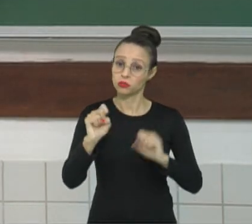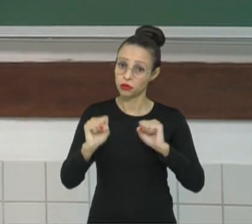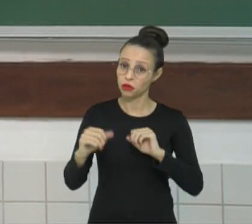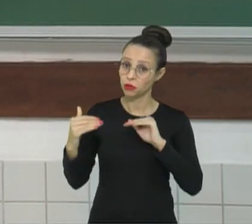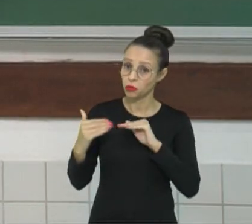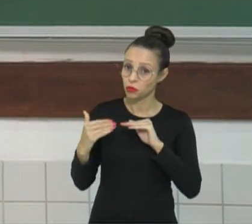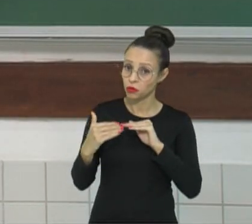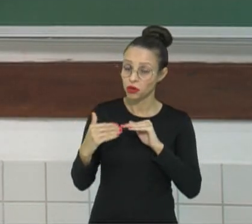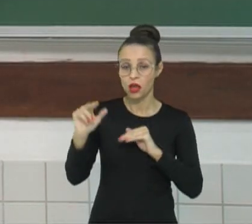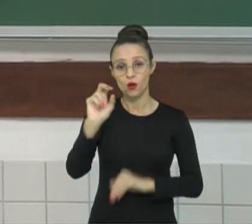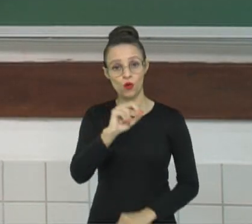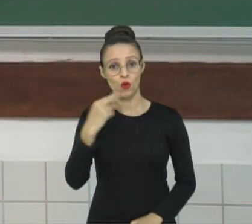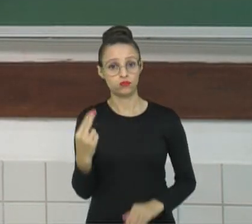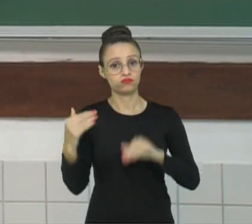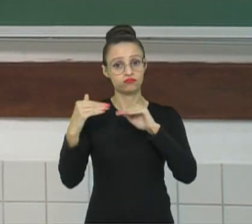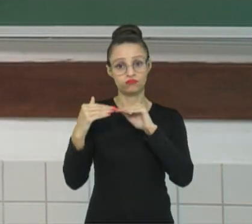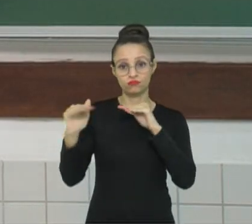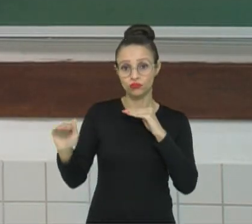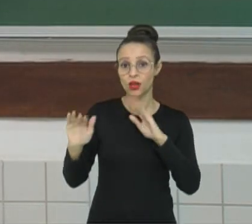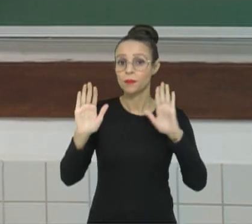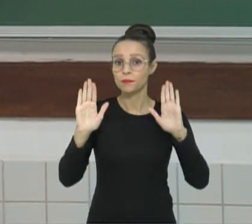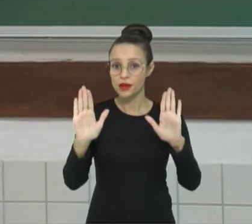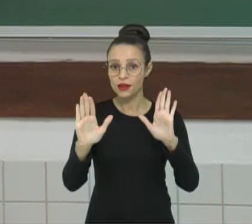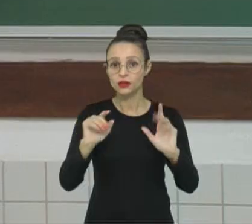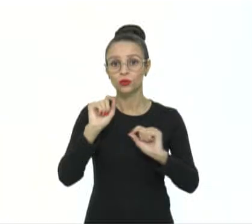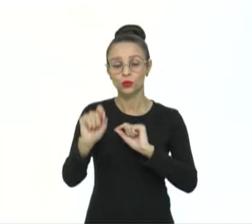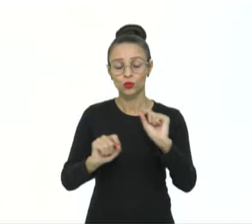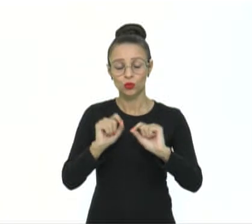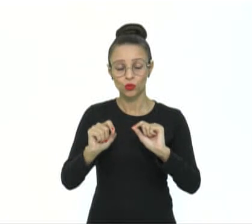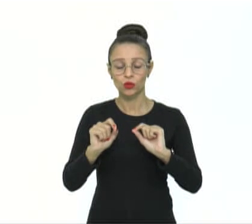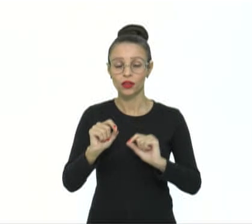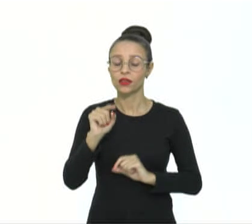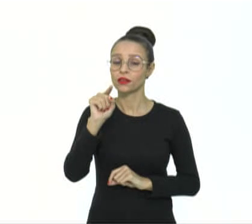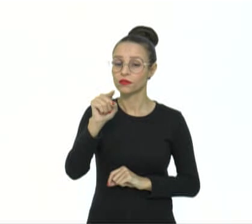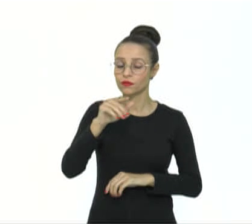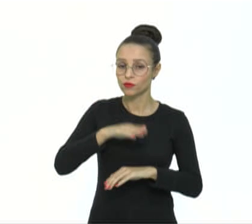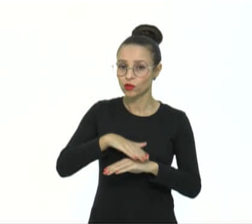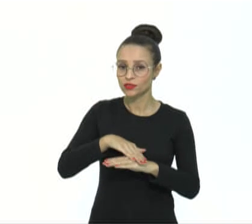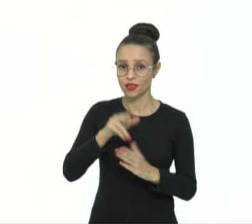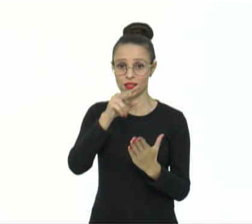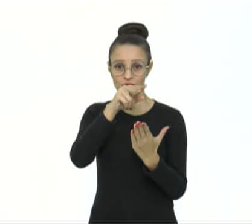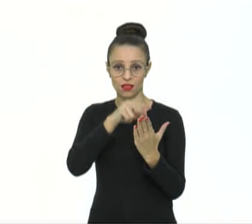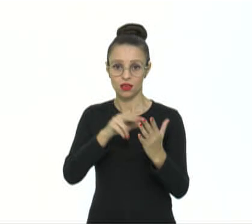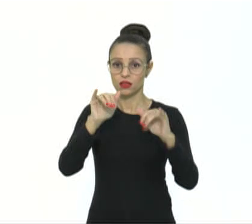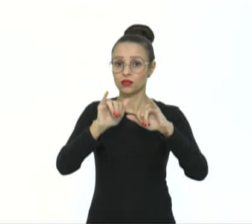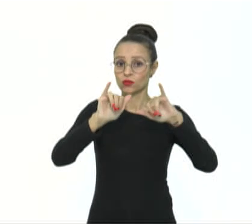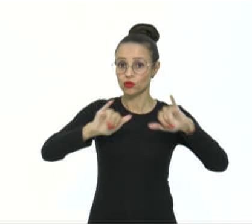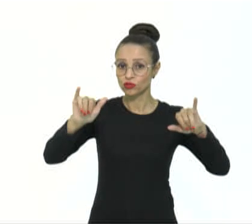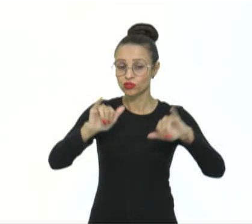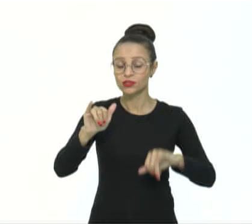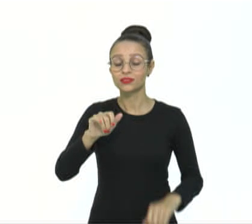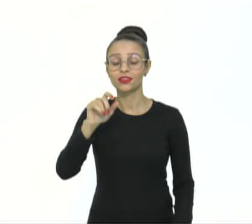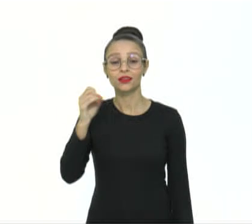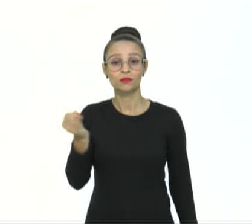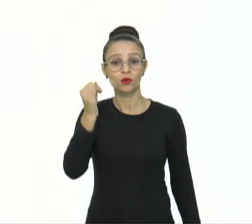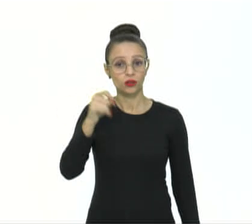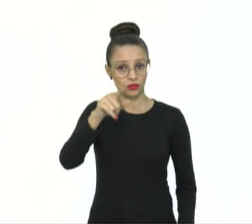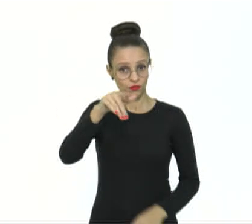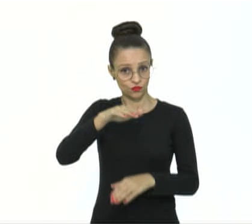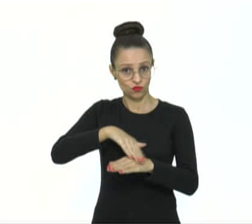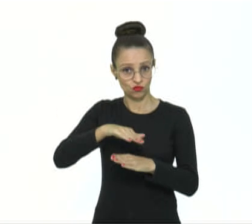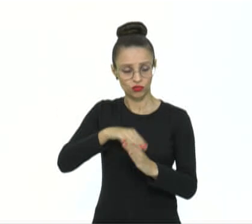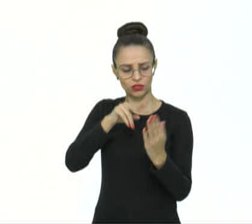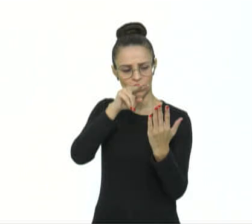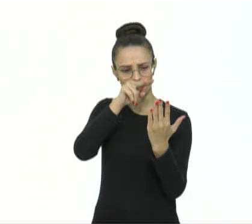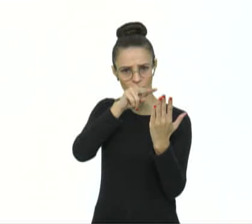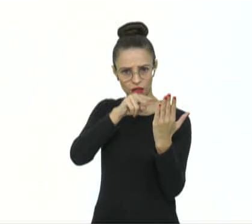você pode discordar. O que eu coloquei aqui é que durante a leitura de uma notícia é sempre interessante que o interlocutor, né, você